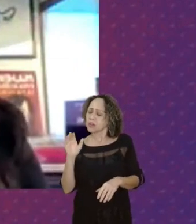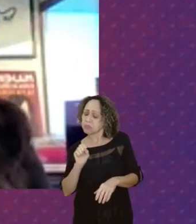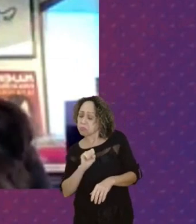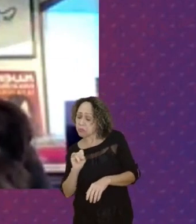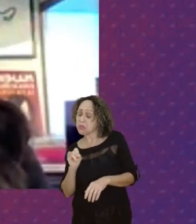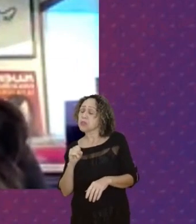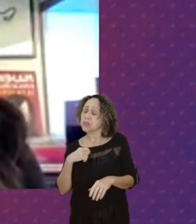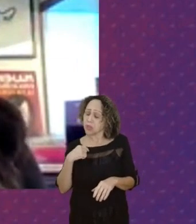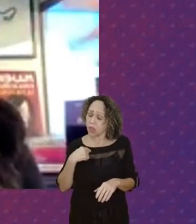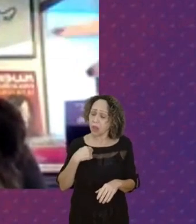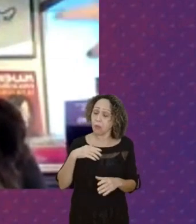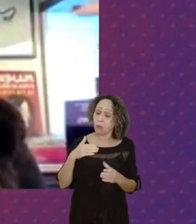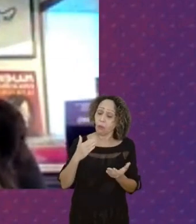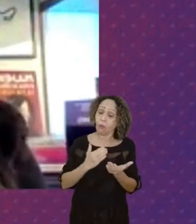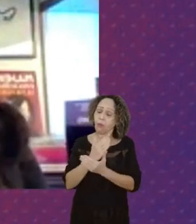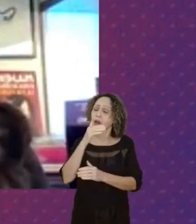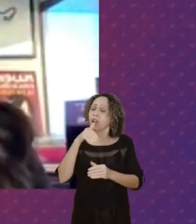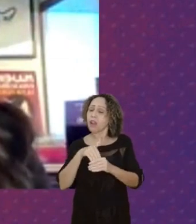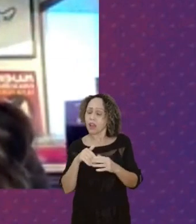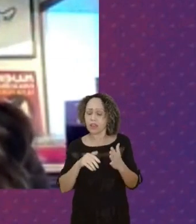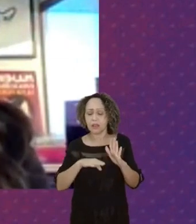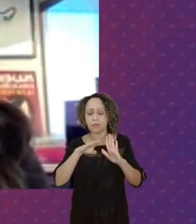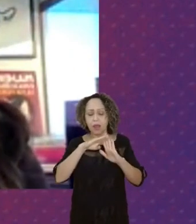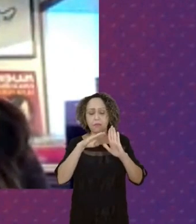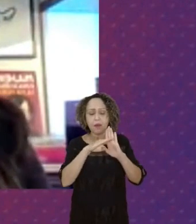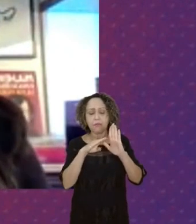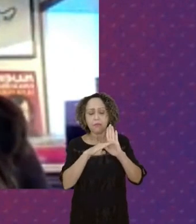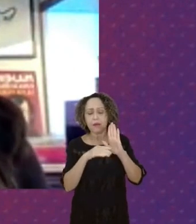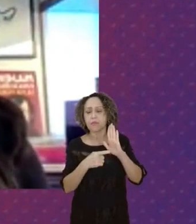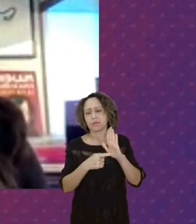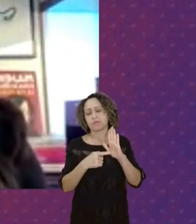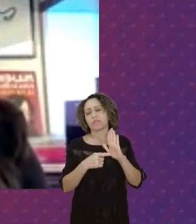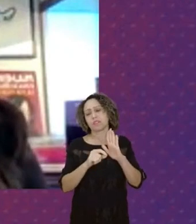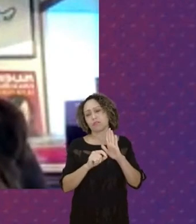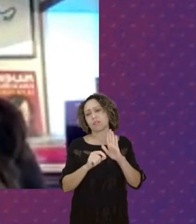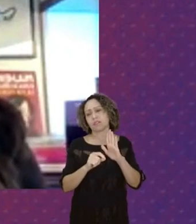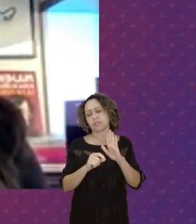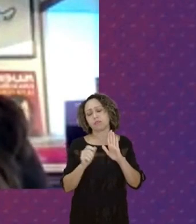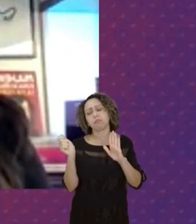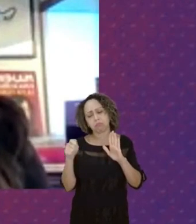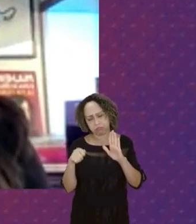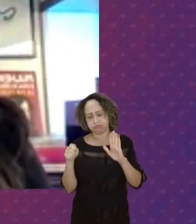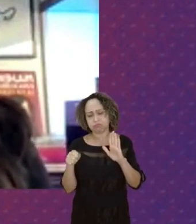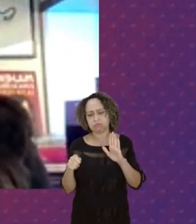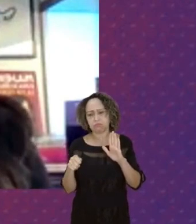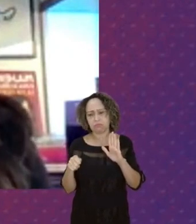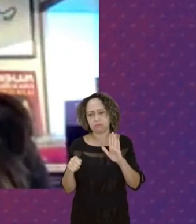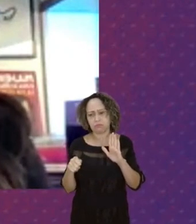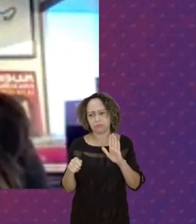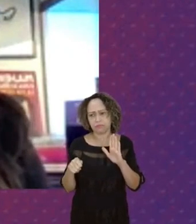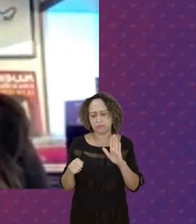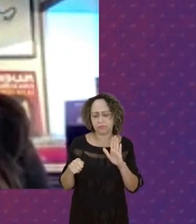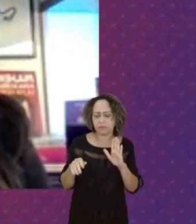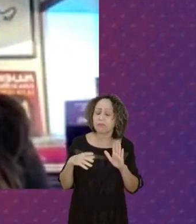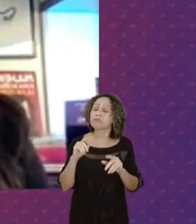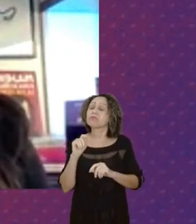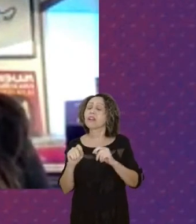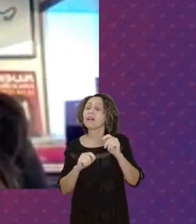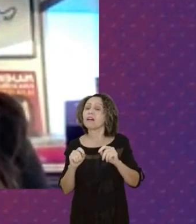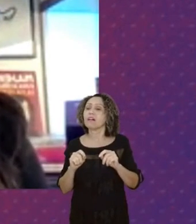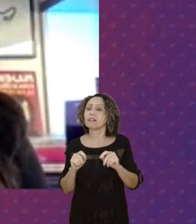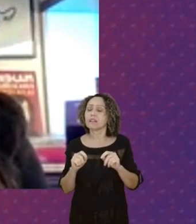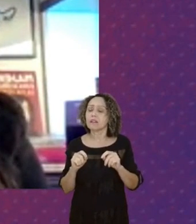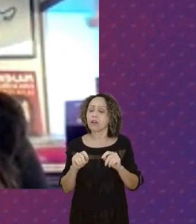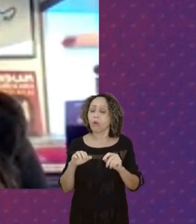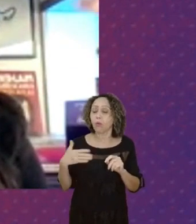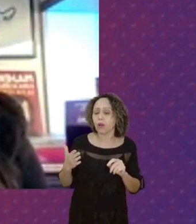minhas plataformas políticas são essas, essas e essas, né? Então, isso é possível. A única questão é que, quando você